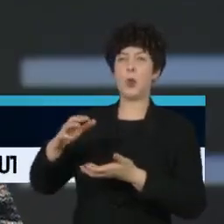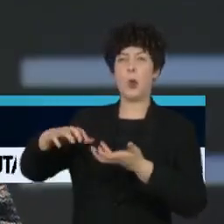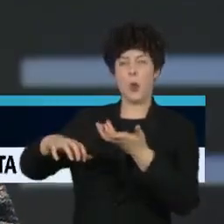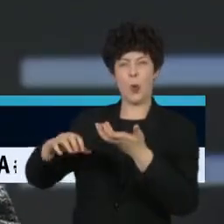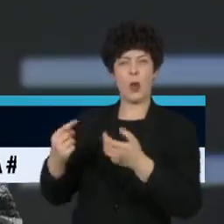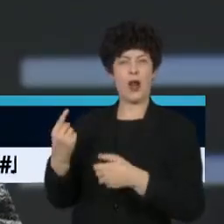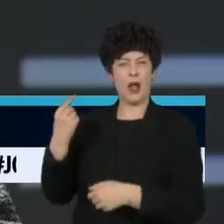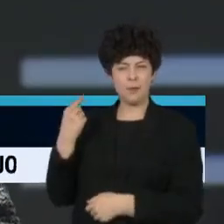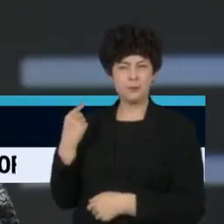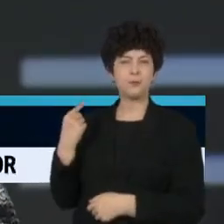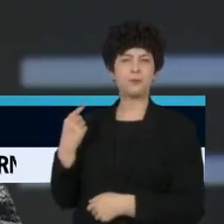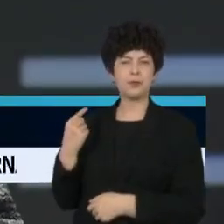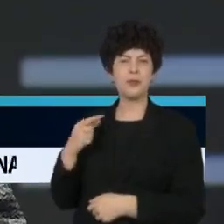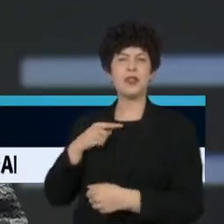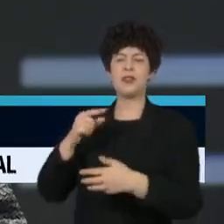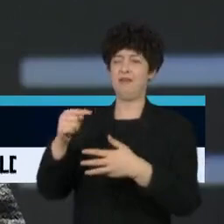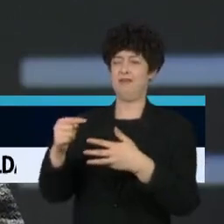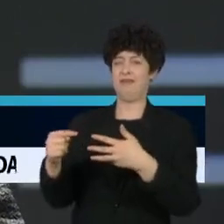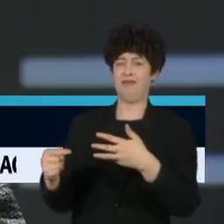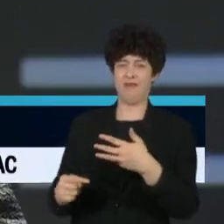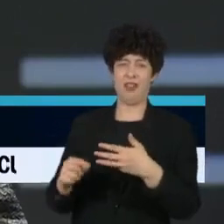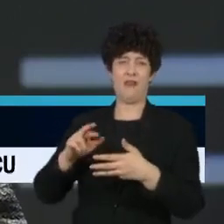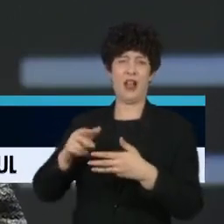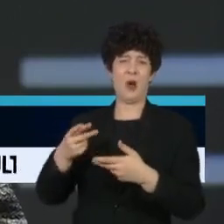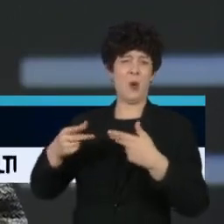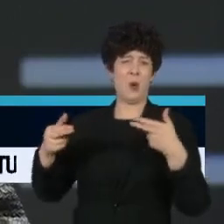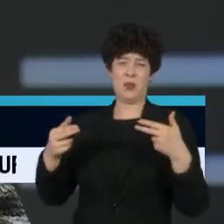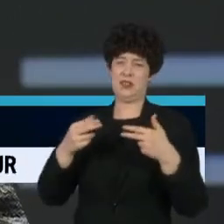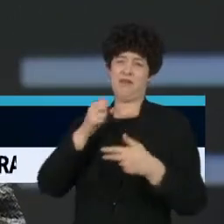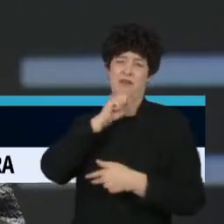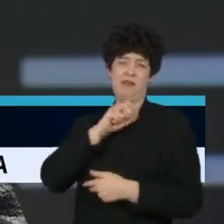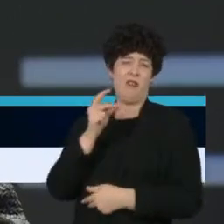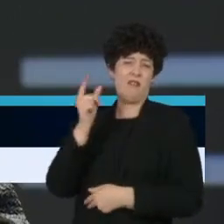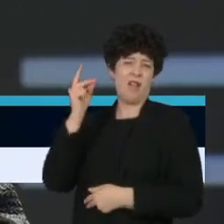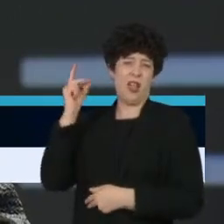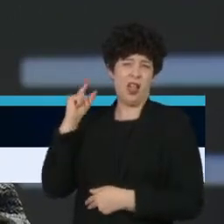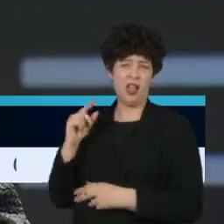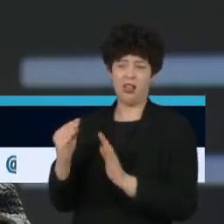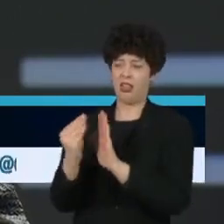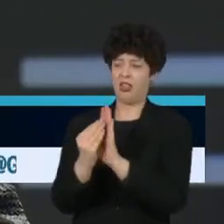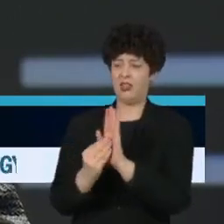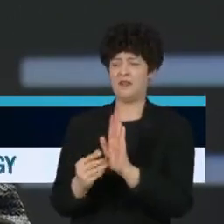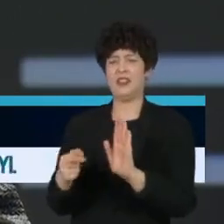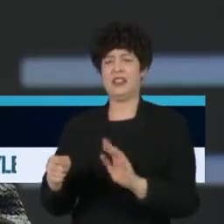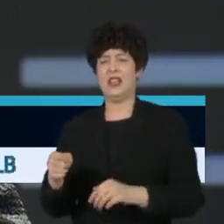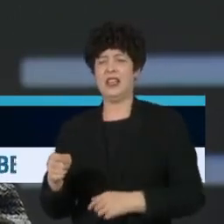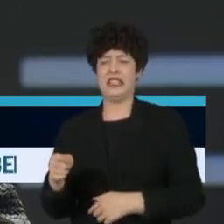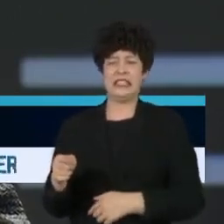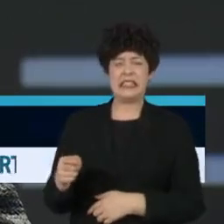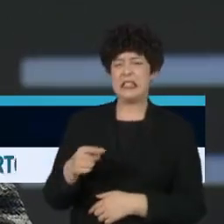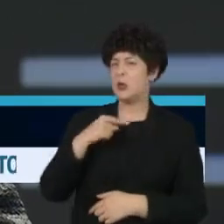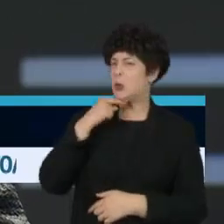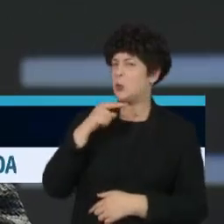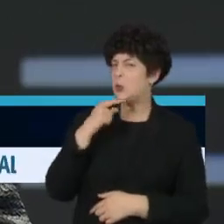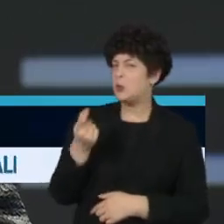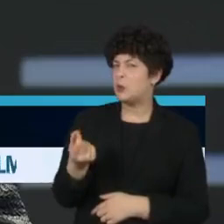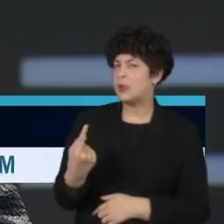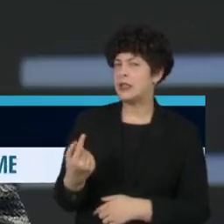Congresso ele contém ali muitos jabutis foi colocado é muita coisa que coloca em dúvida a